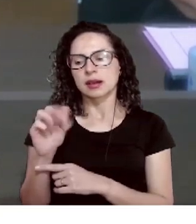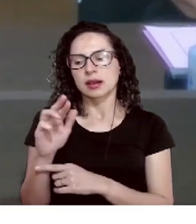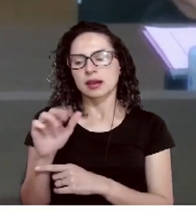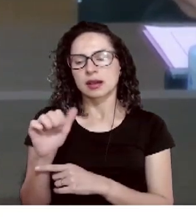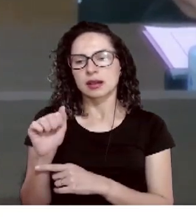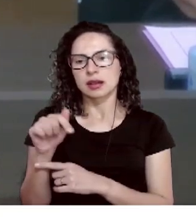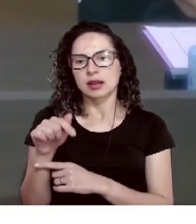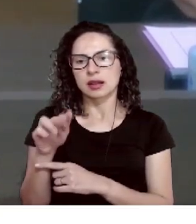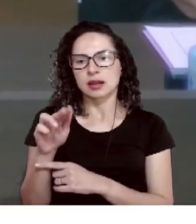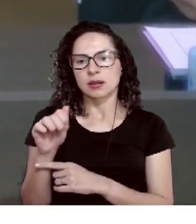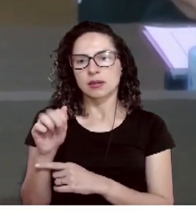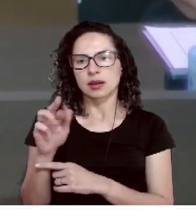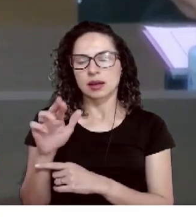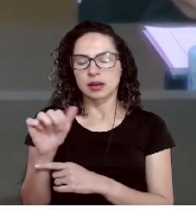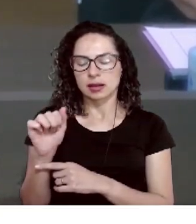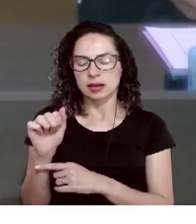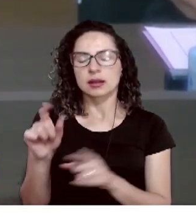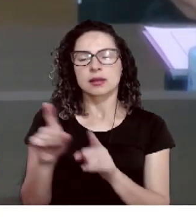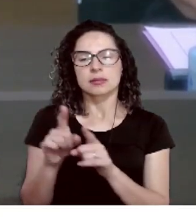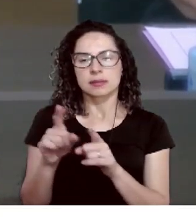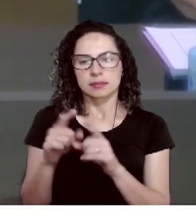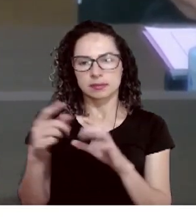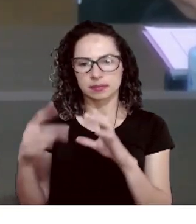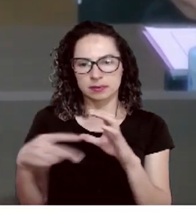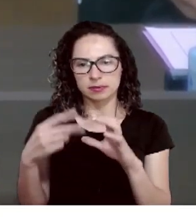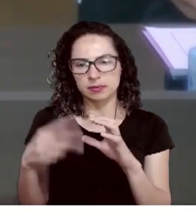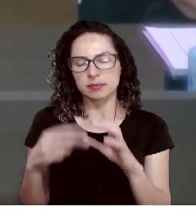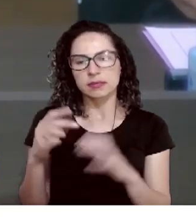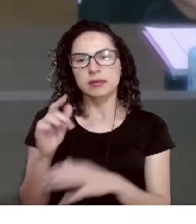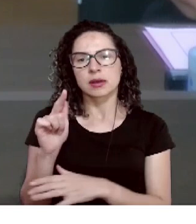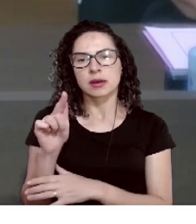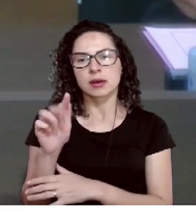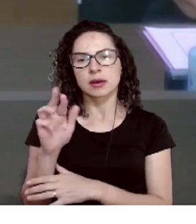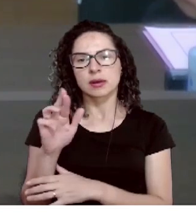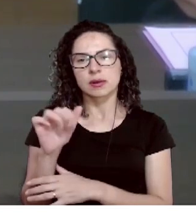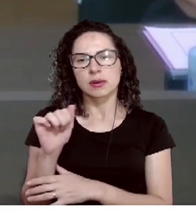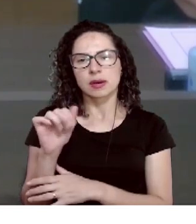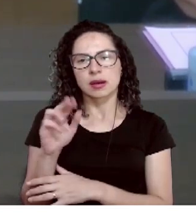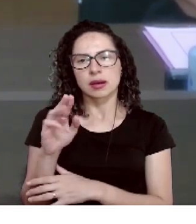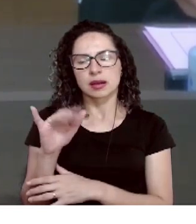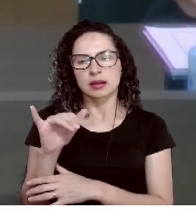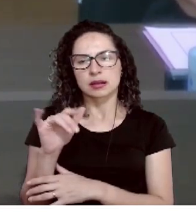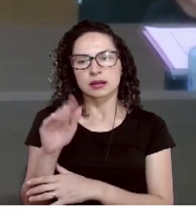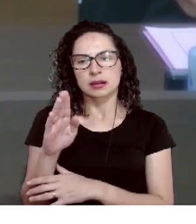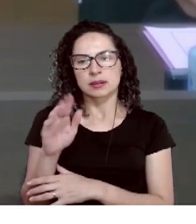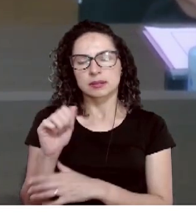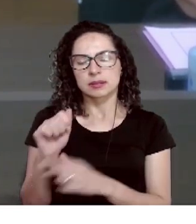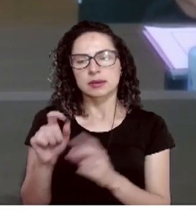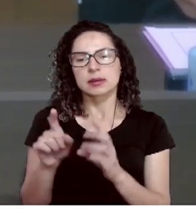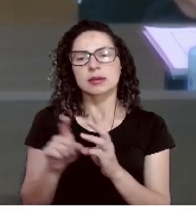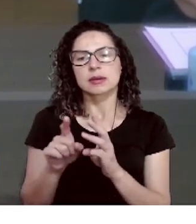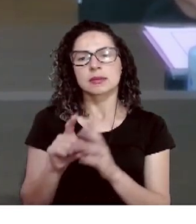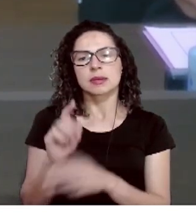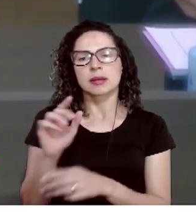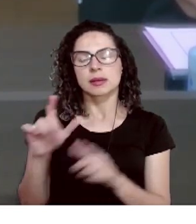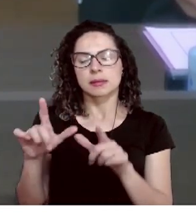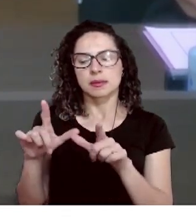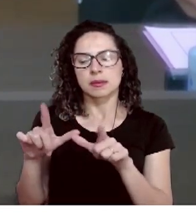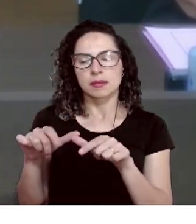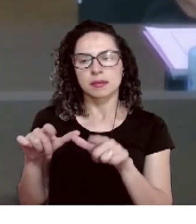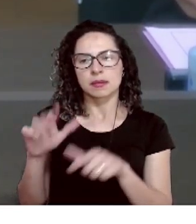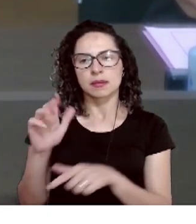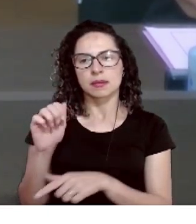de Araraquara, cidadão guaribense pela Câmara Municipal de Guariba, cidadão baurense pela Câmara Municipal de